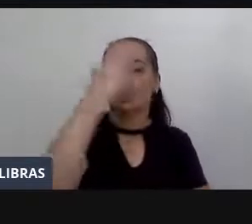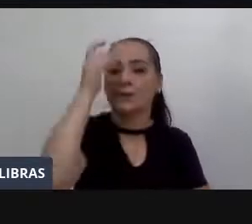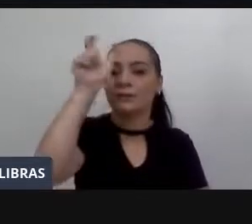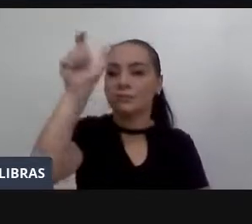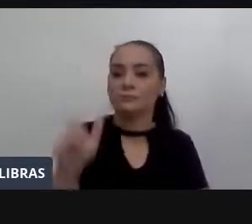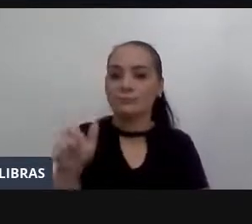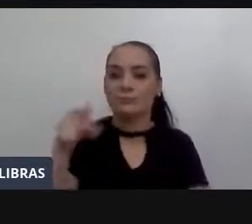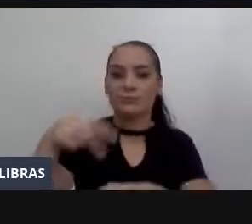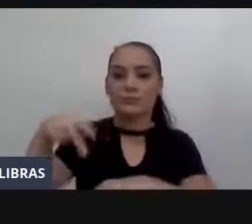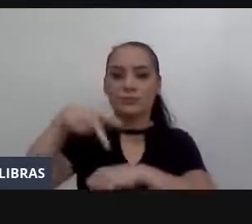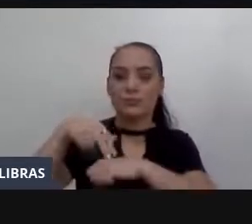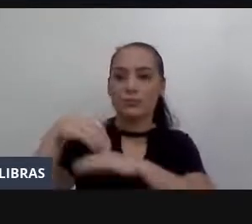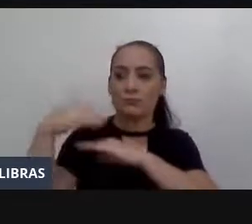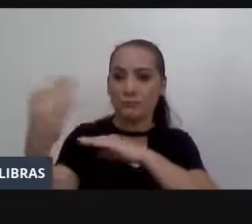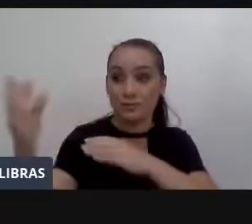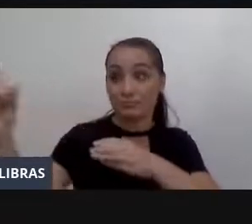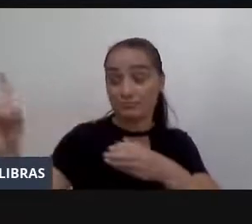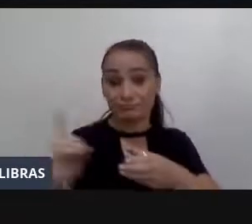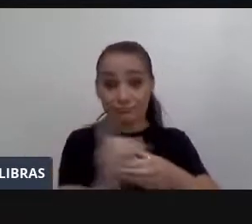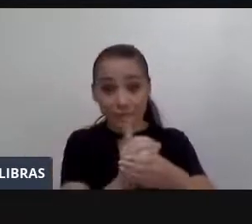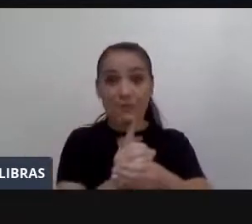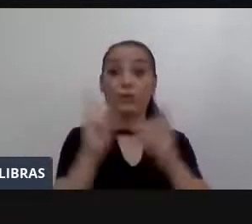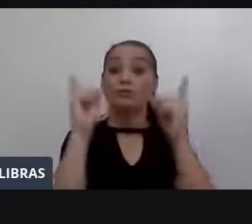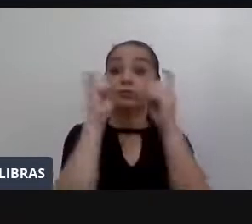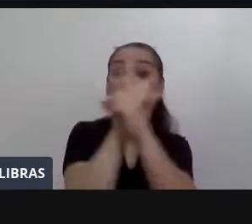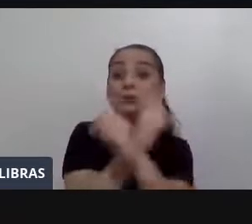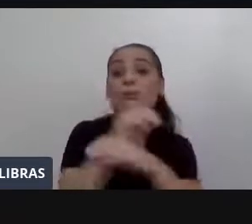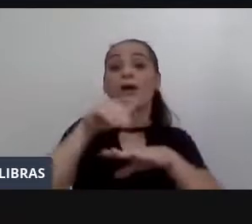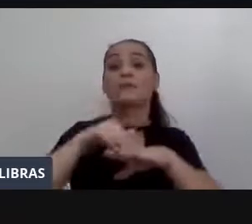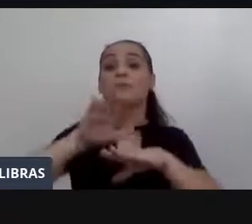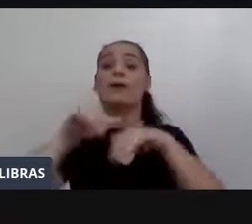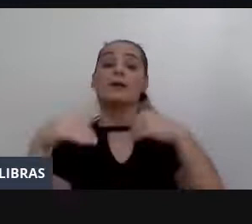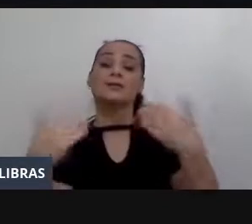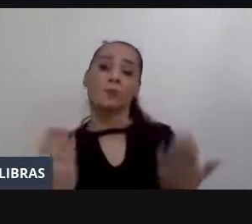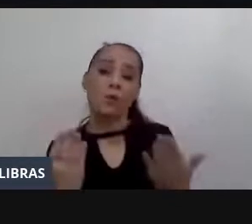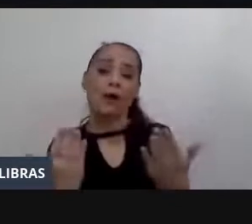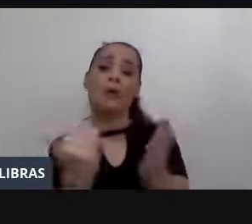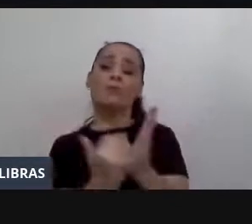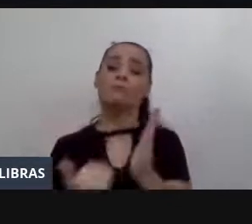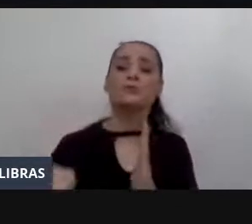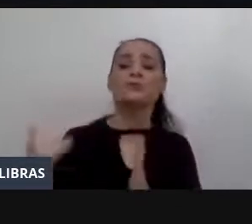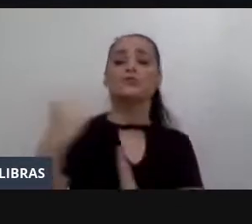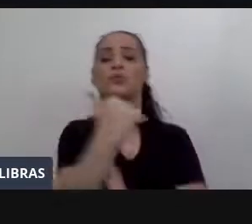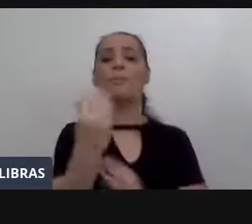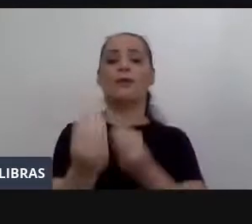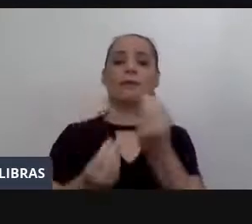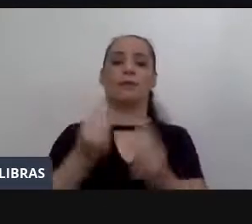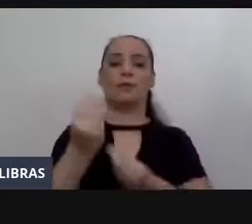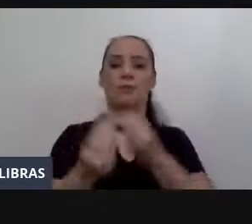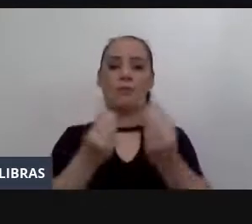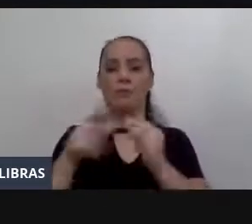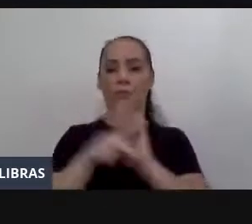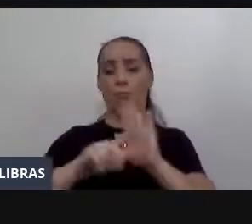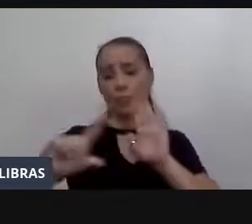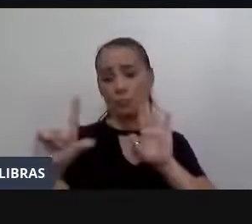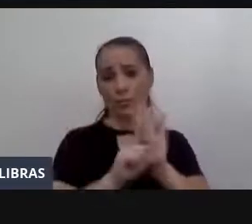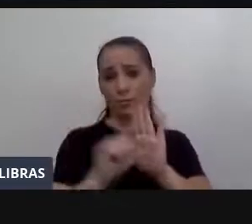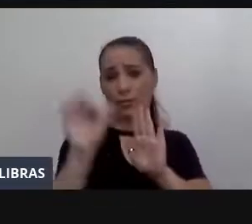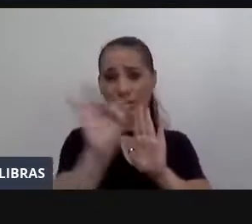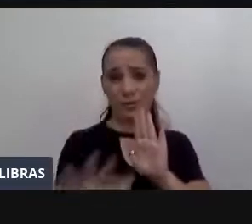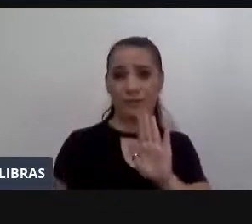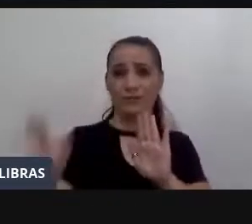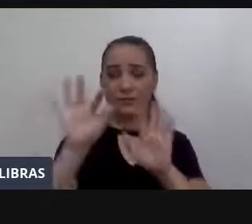melhor quais são as principais dificuldades e como a gente consegue superá-las por meio, então, de uma legislação federal, né?